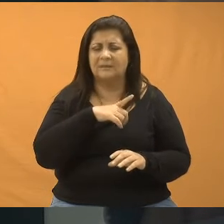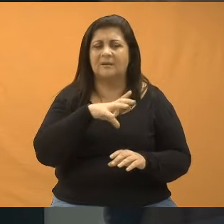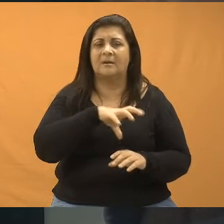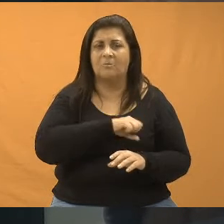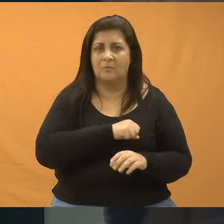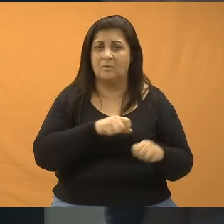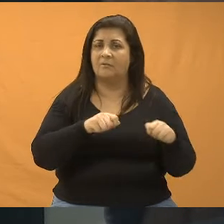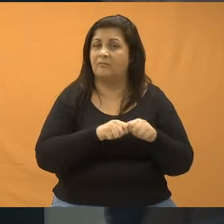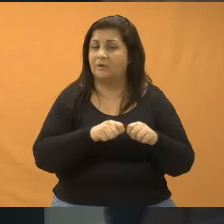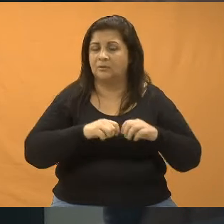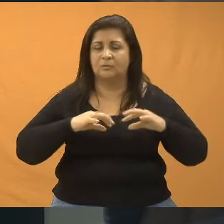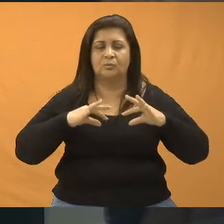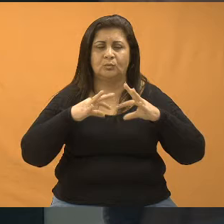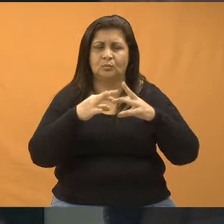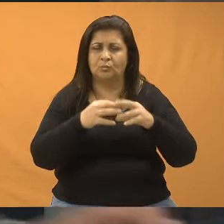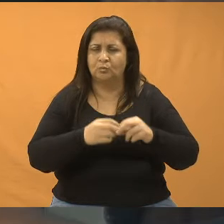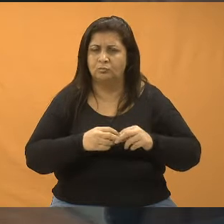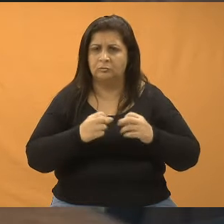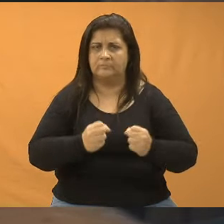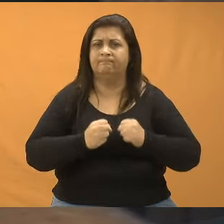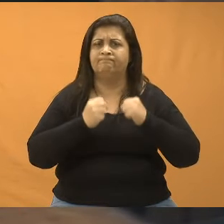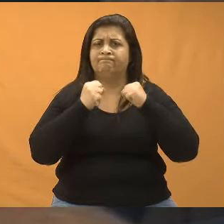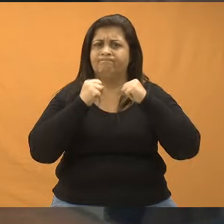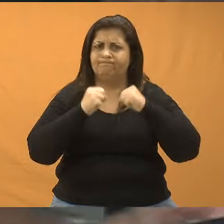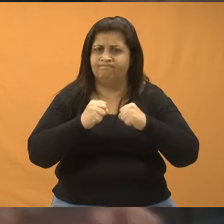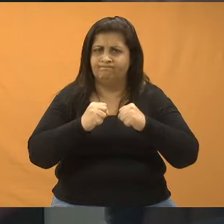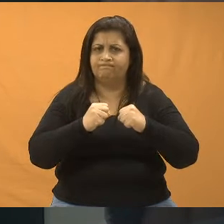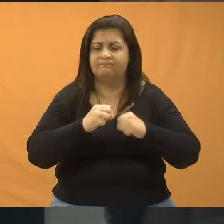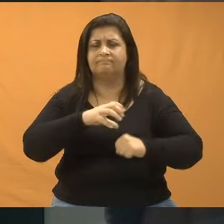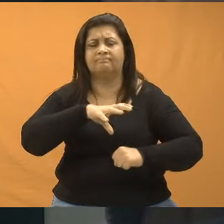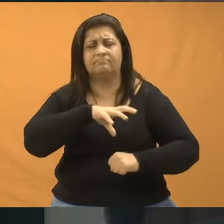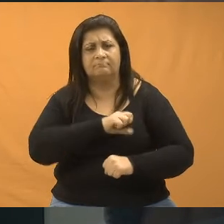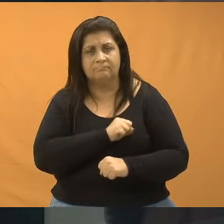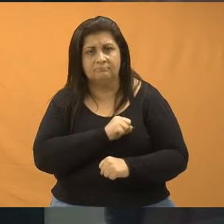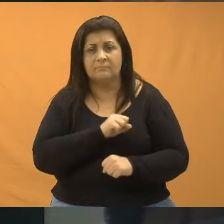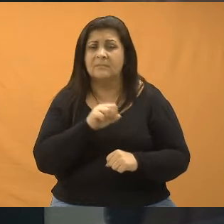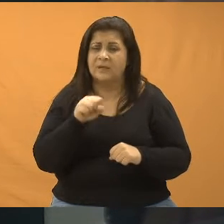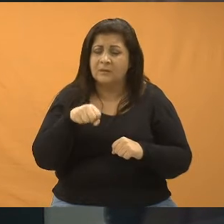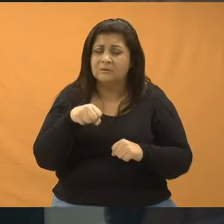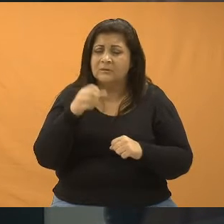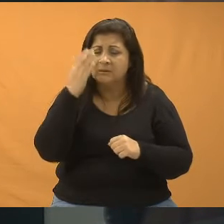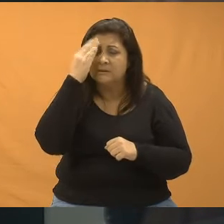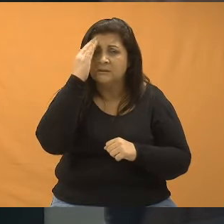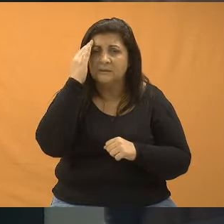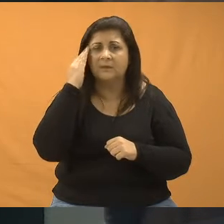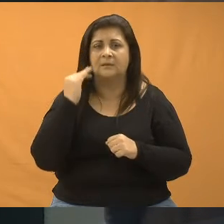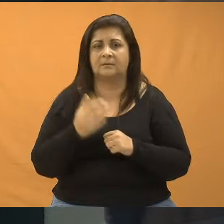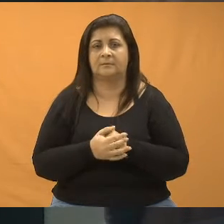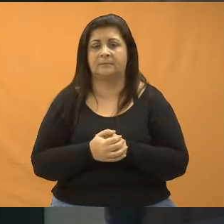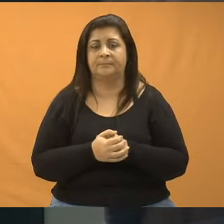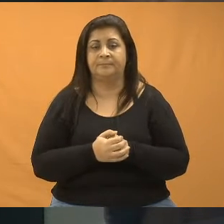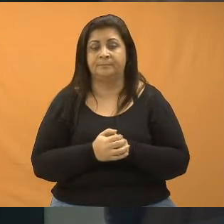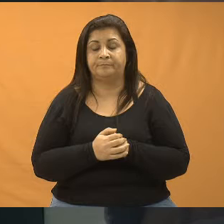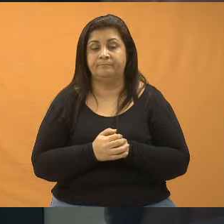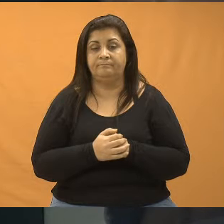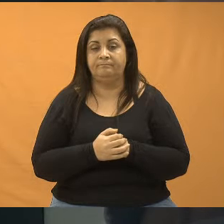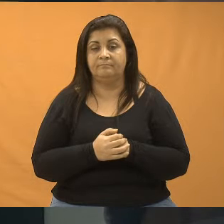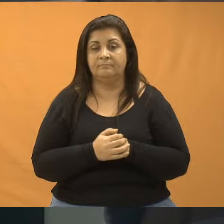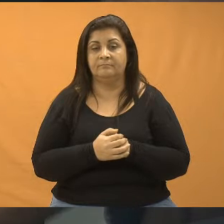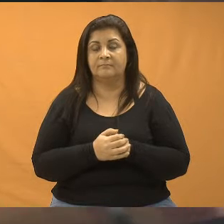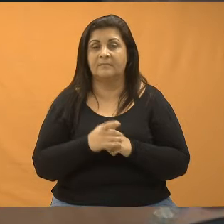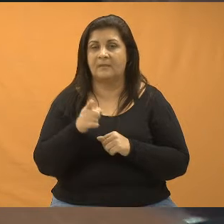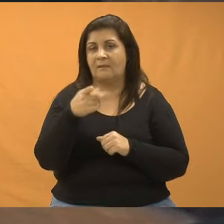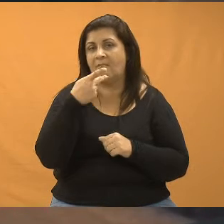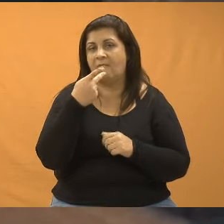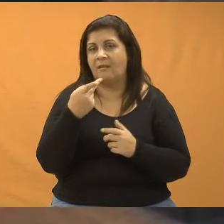as coisas com muita determinação, com muito amor, com muita eficiência. Eu não tenho dúvida disso, né? Você